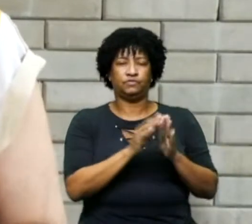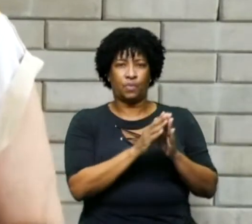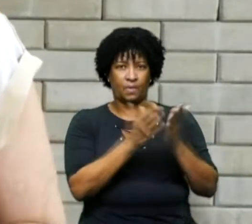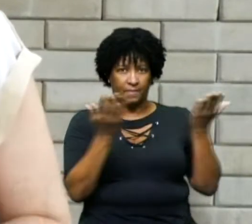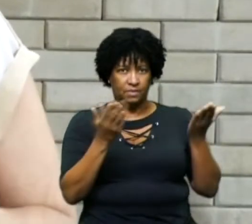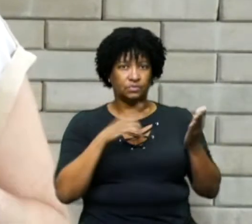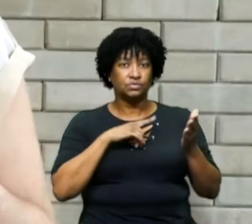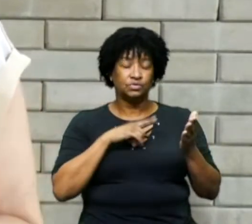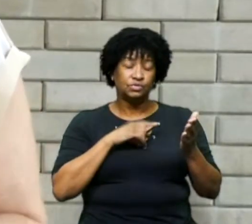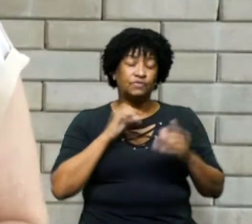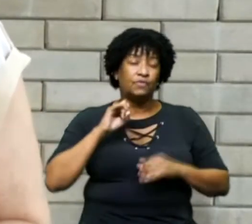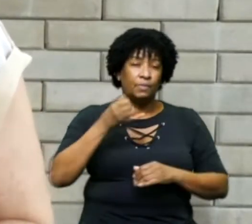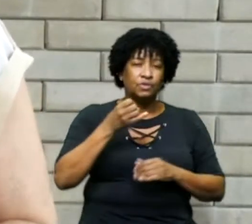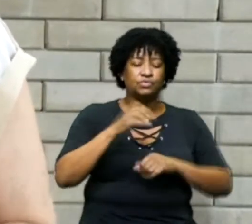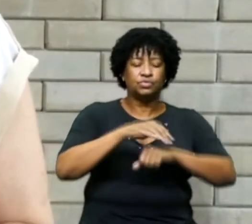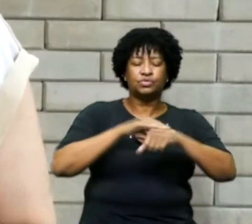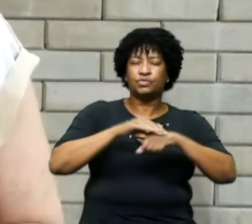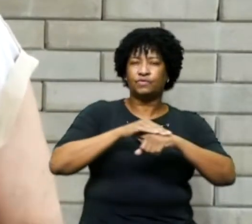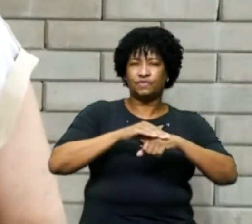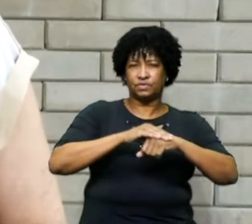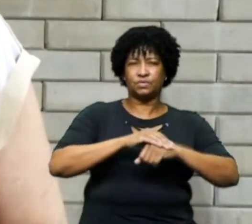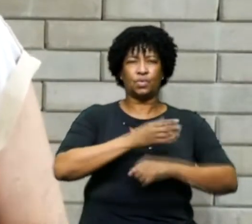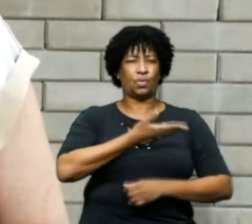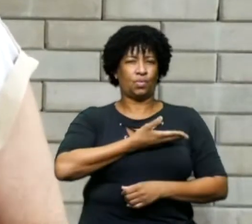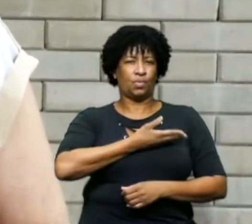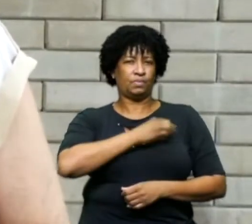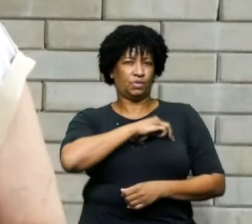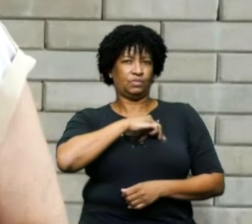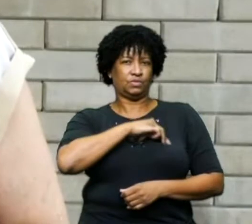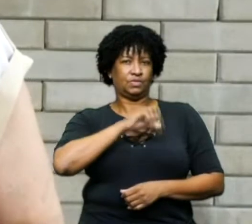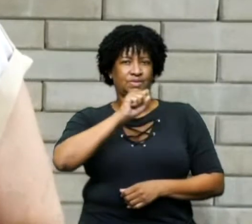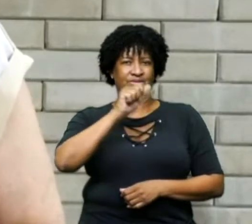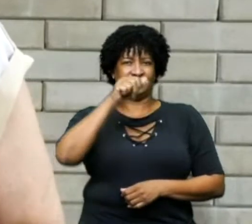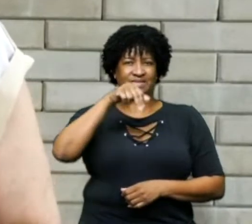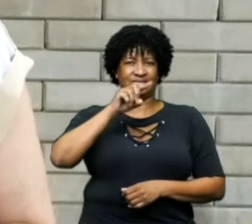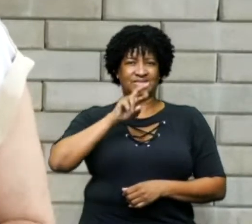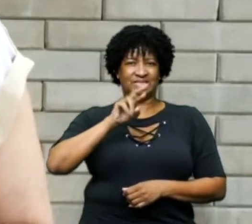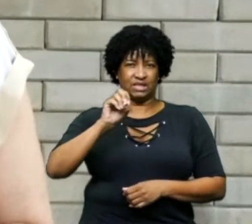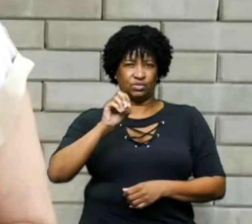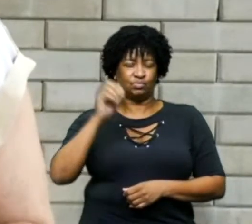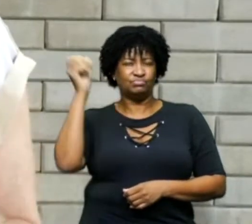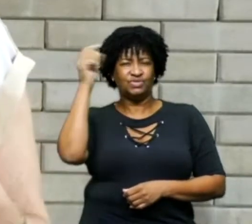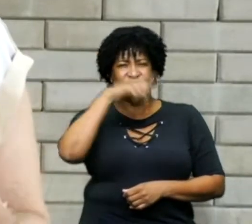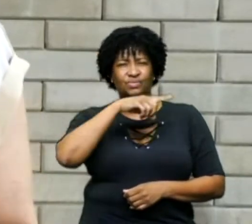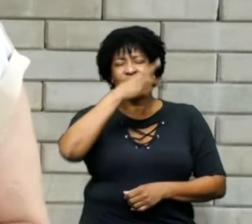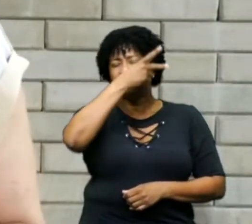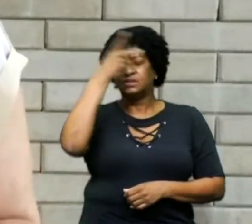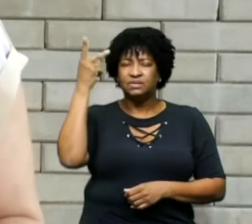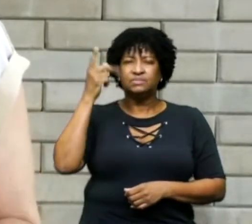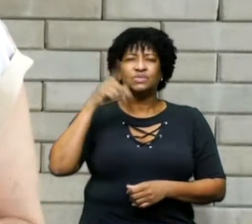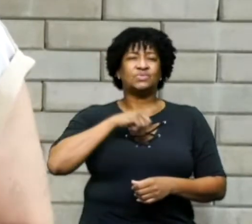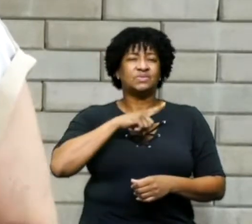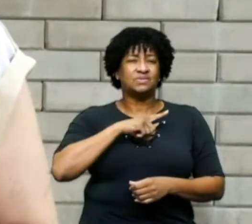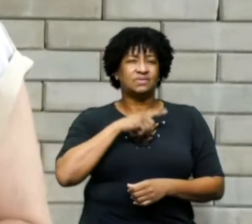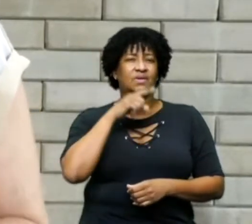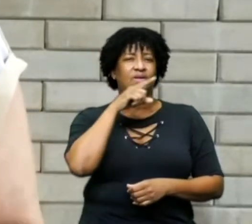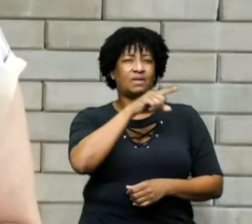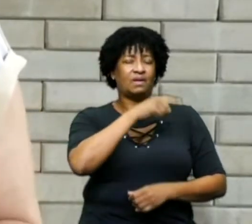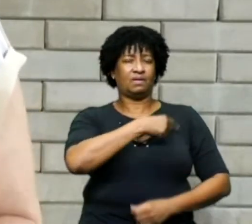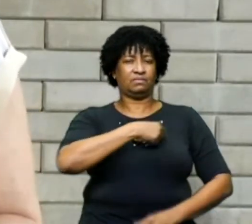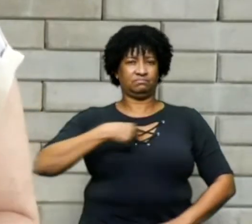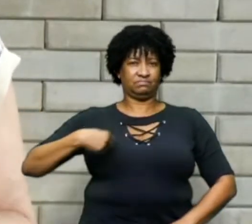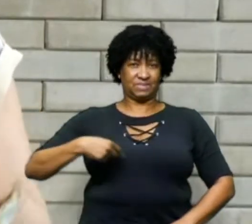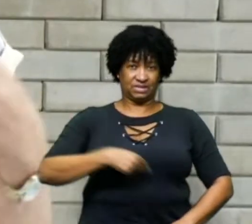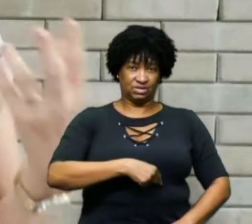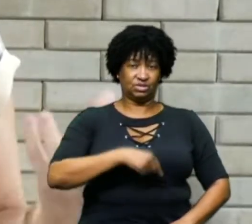lá na página livros abertos eu tive a oportunidade de conversar com um amigo missionário Sandro Rocha a respeito das dificuldades que as pessoas